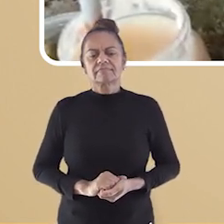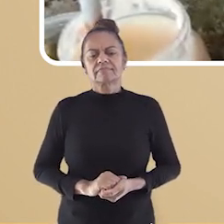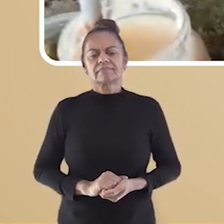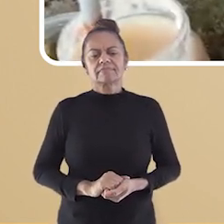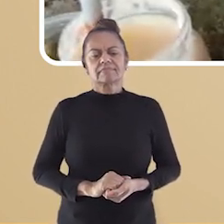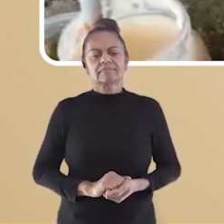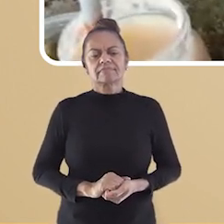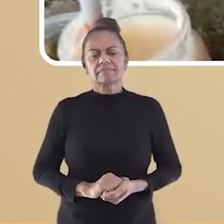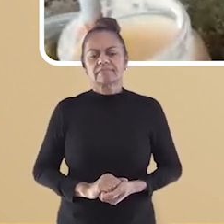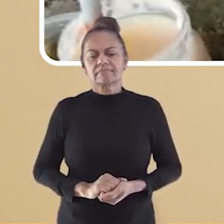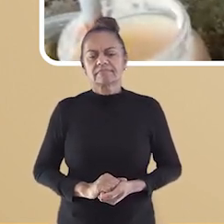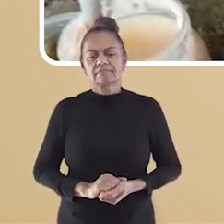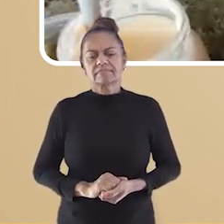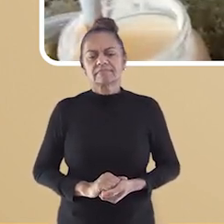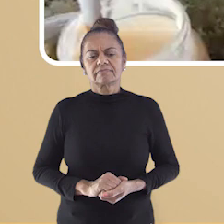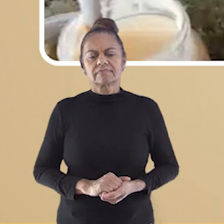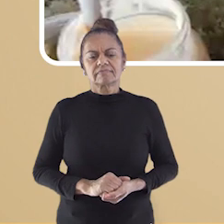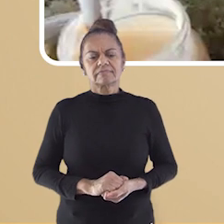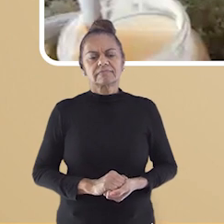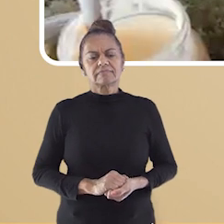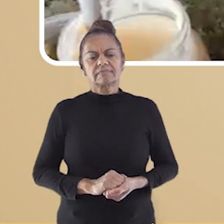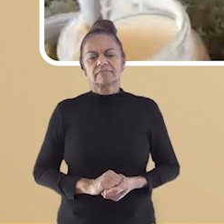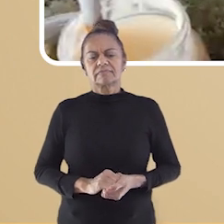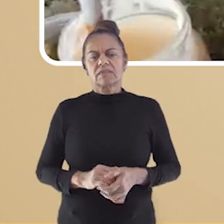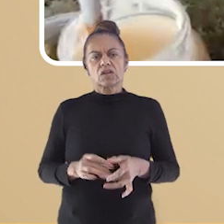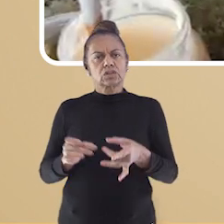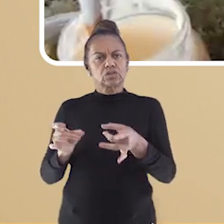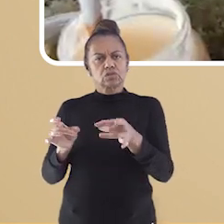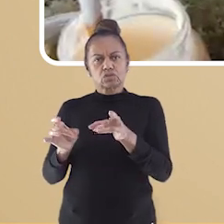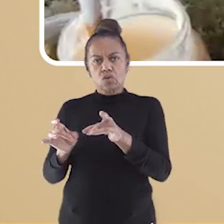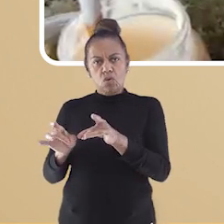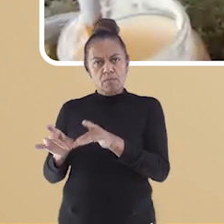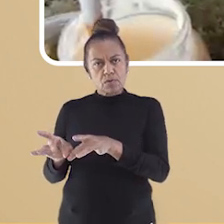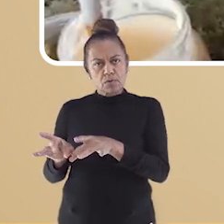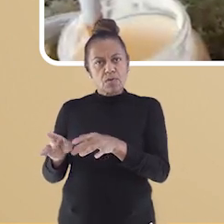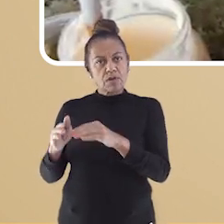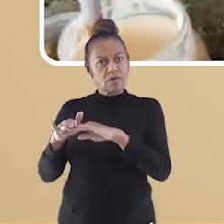Fazendo isso, eu guardo o que sobrou para fazer uma outra pizza.